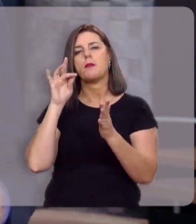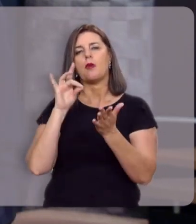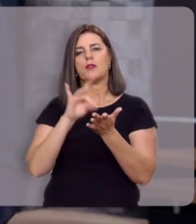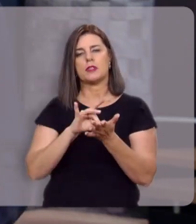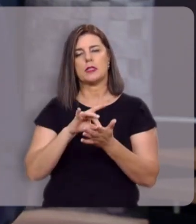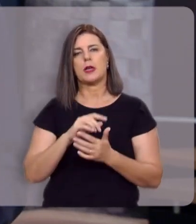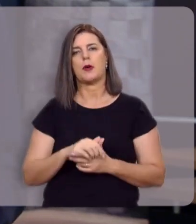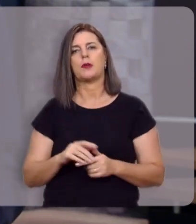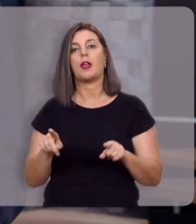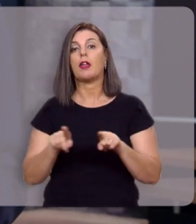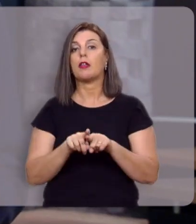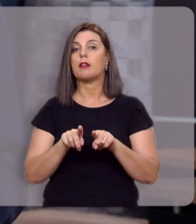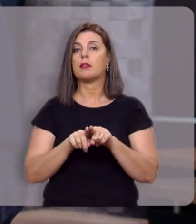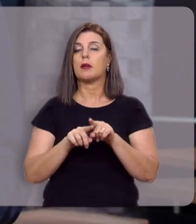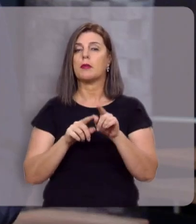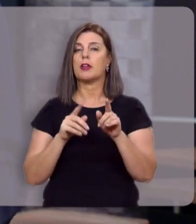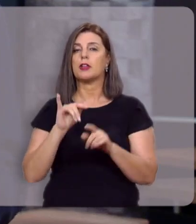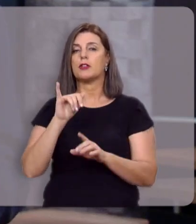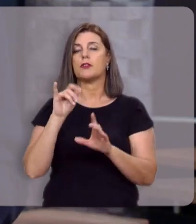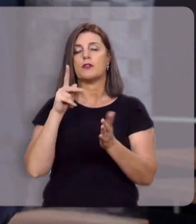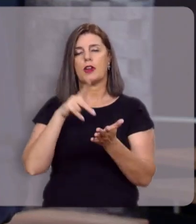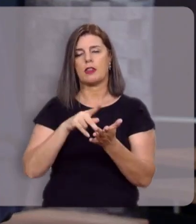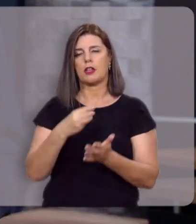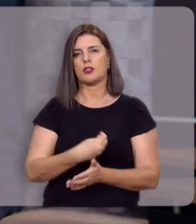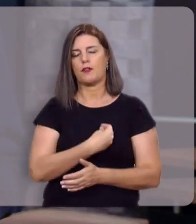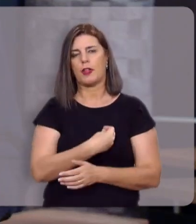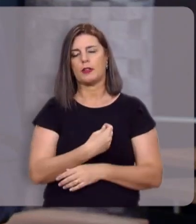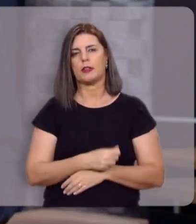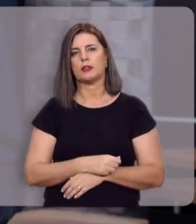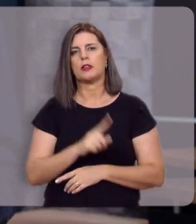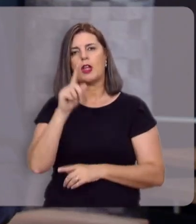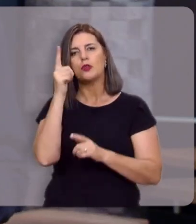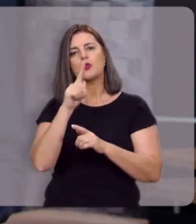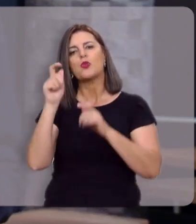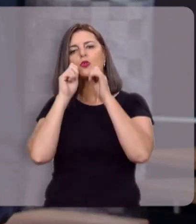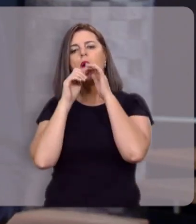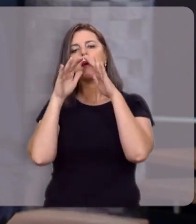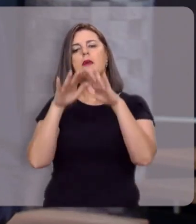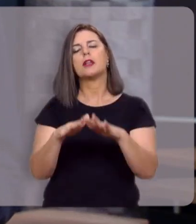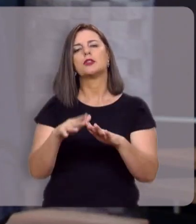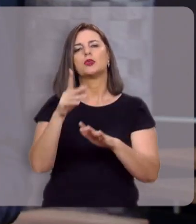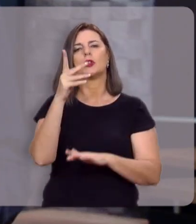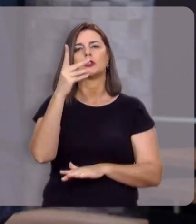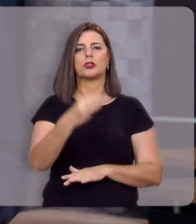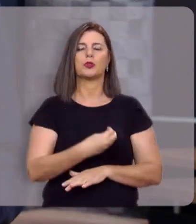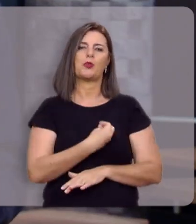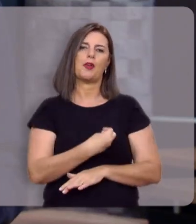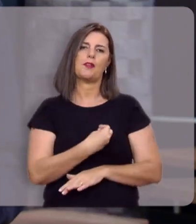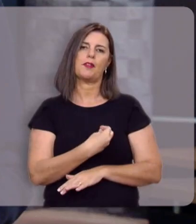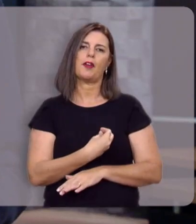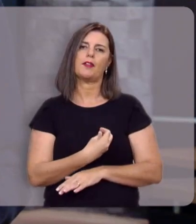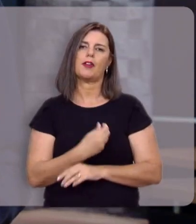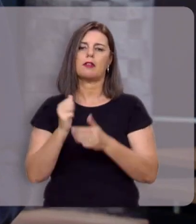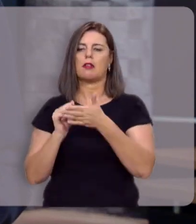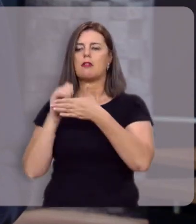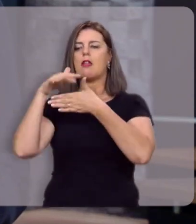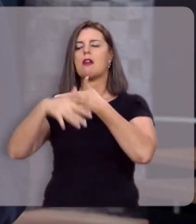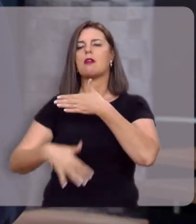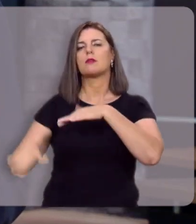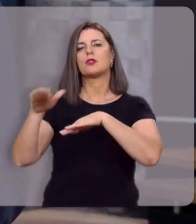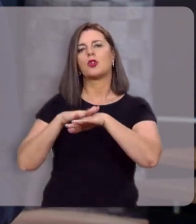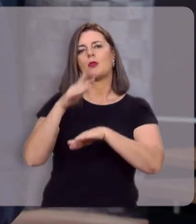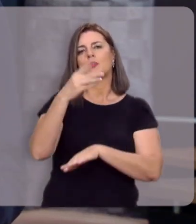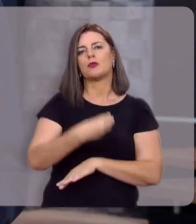youtube.com/IPBOficial e também no YouTube do nosso programa Verdade e Vida. Que Deus continue abençoando a sua vida